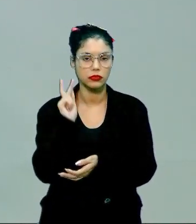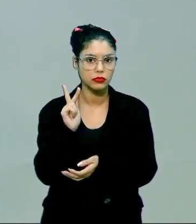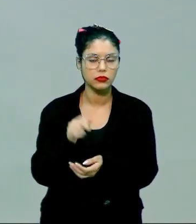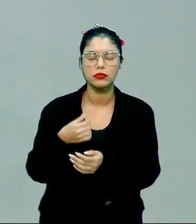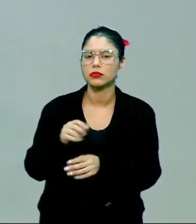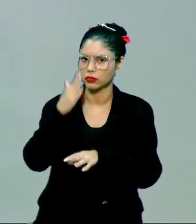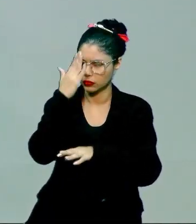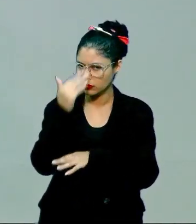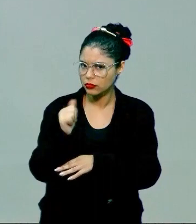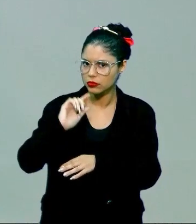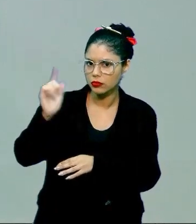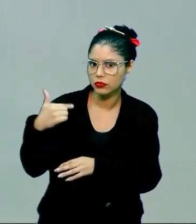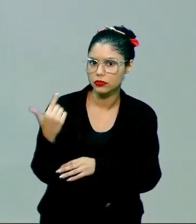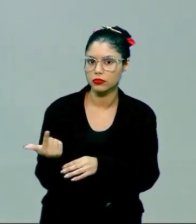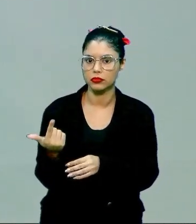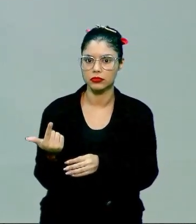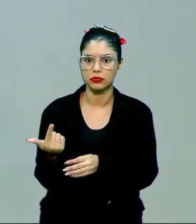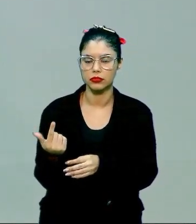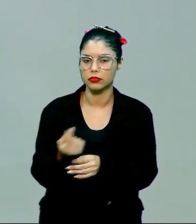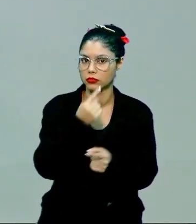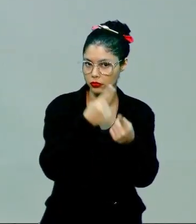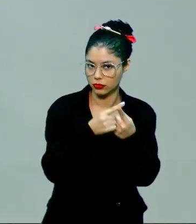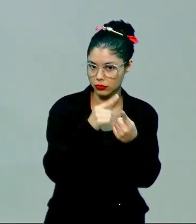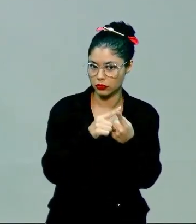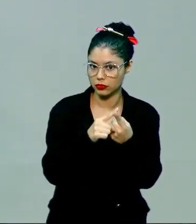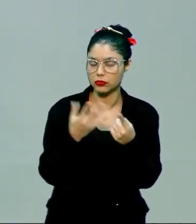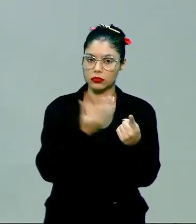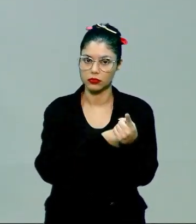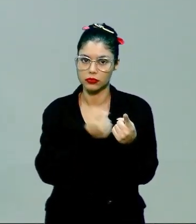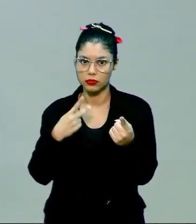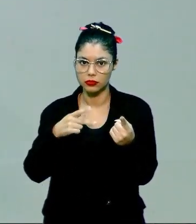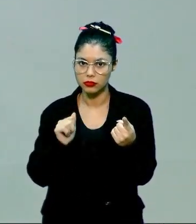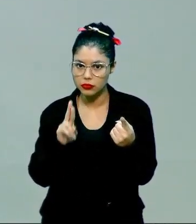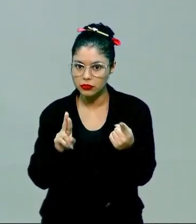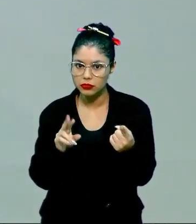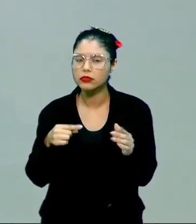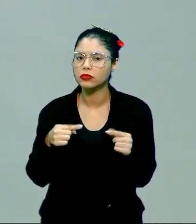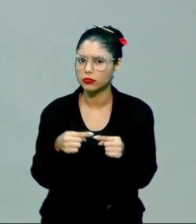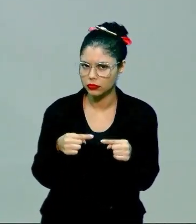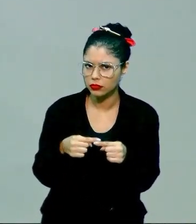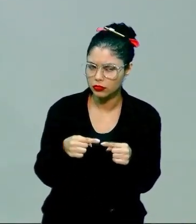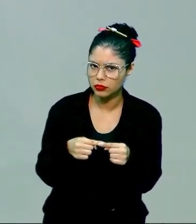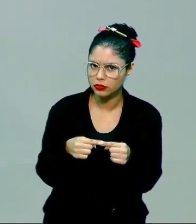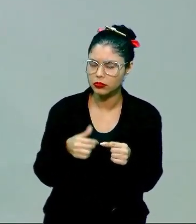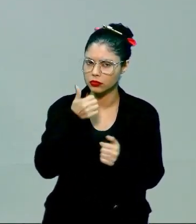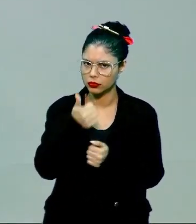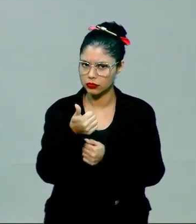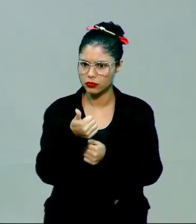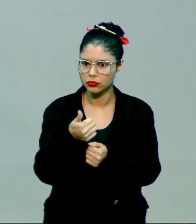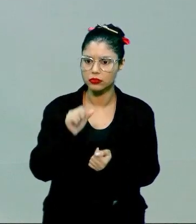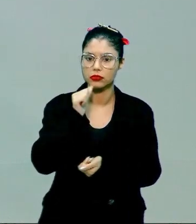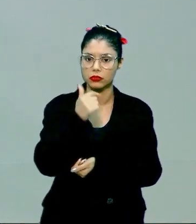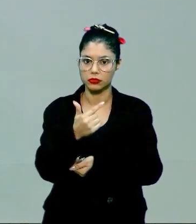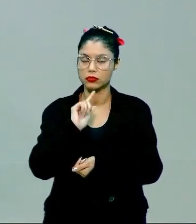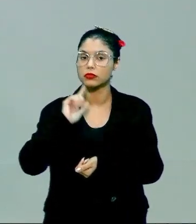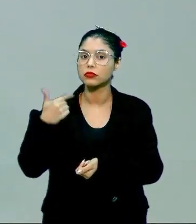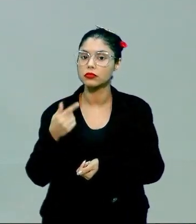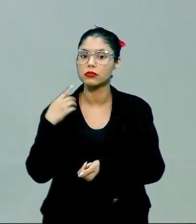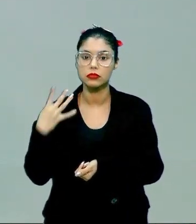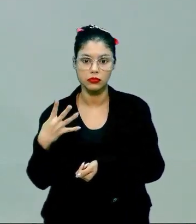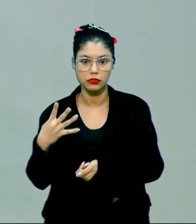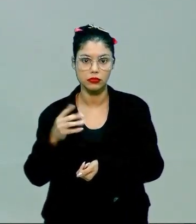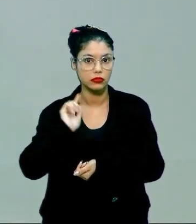para deduzir os próximos termos a partir do primeiro, sendo ele número par? Concorda comigo que dá? Se você pensar no 2, quem é o